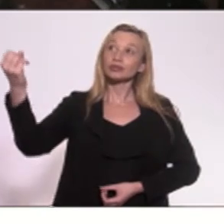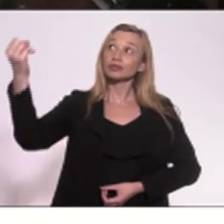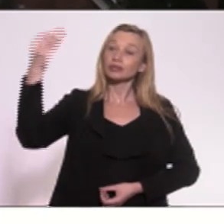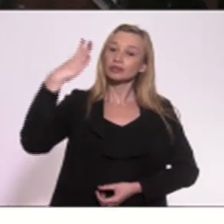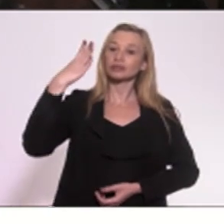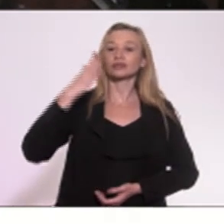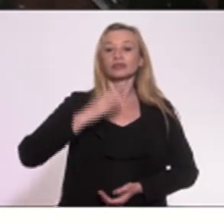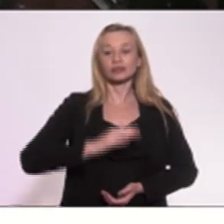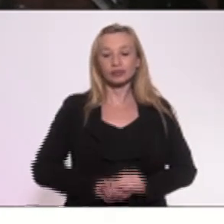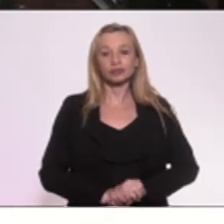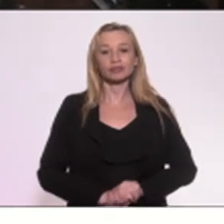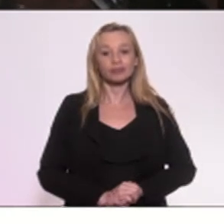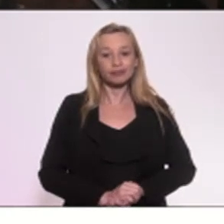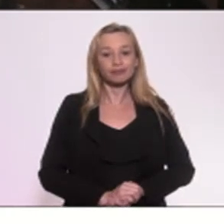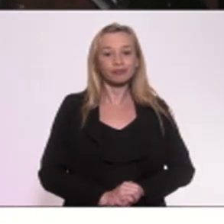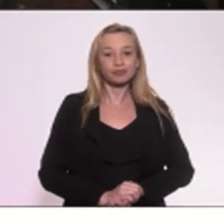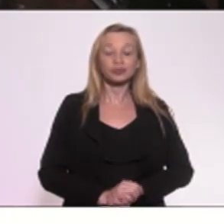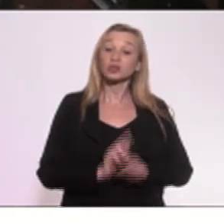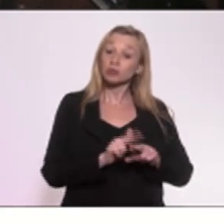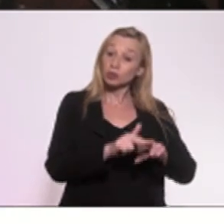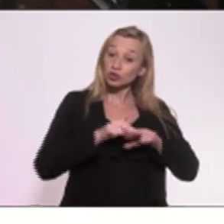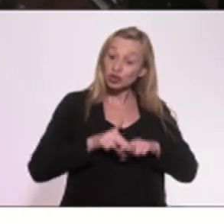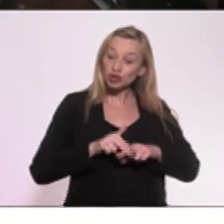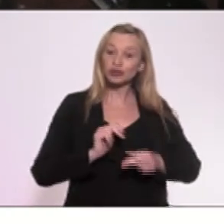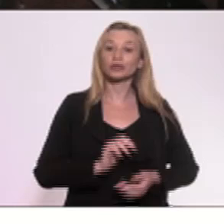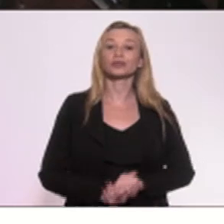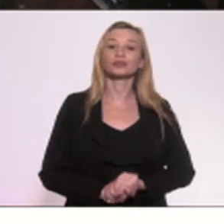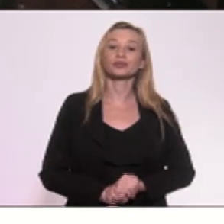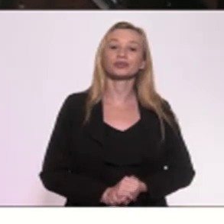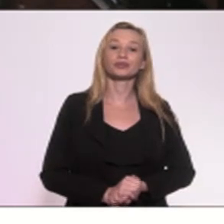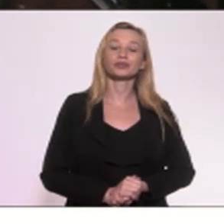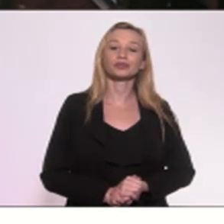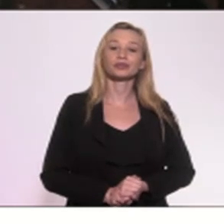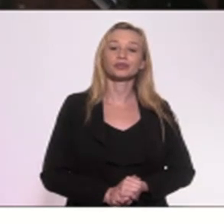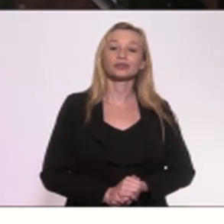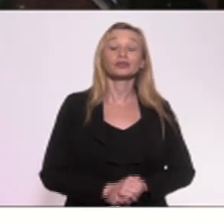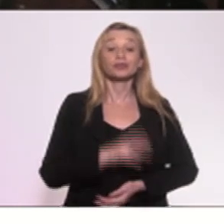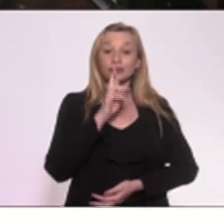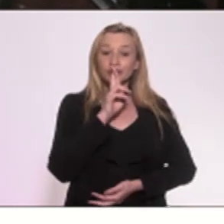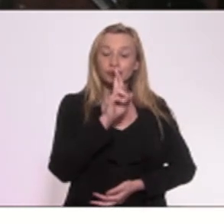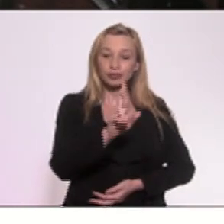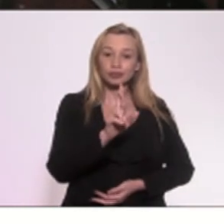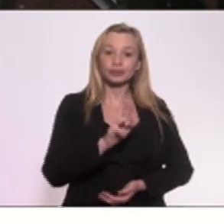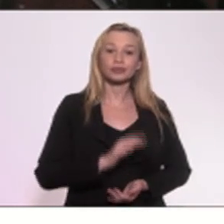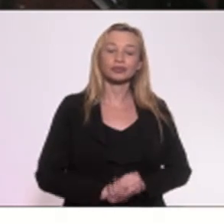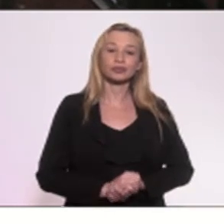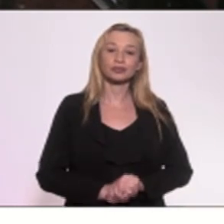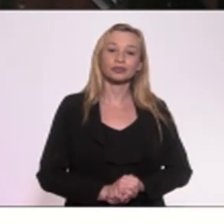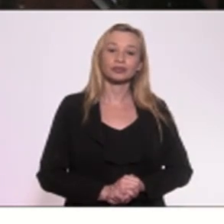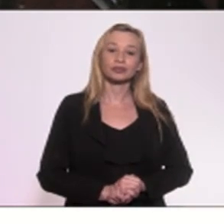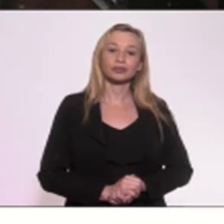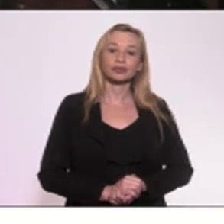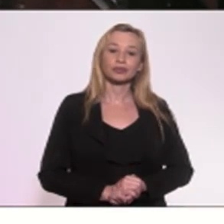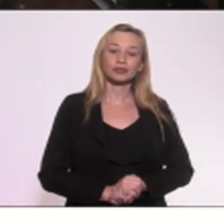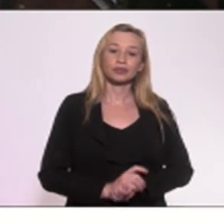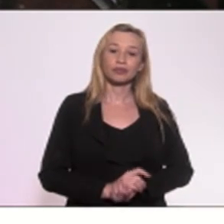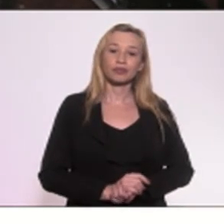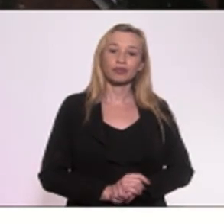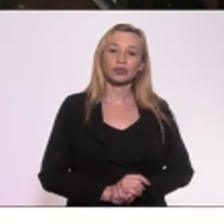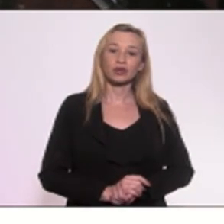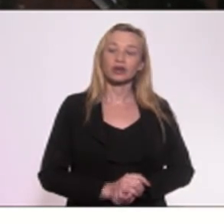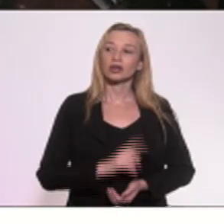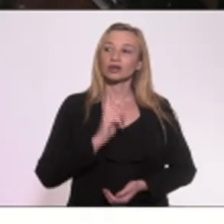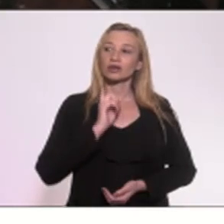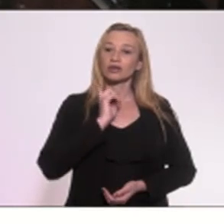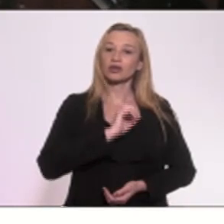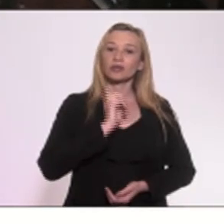pelos motivos óbvios, entre eles, o resultado da partida Flamengo e